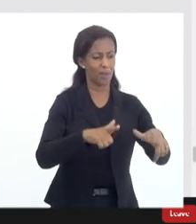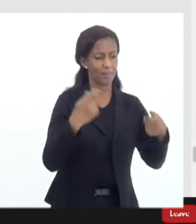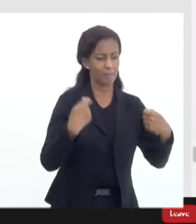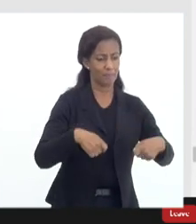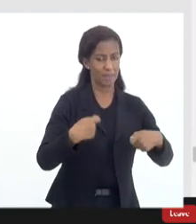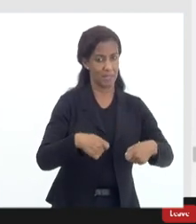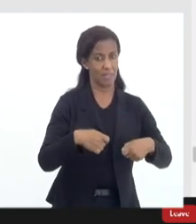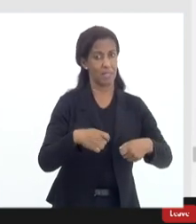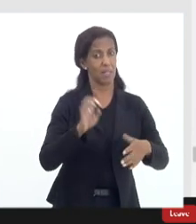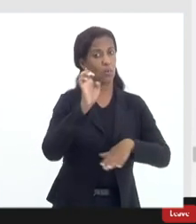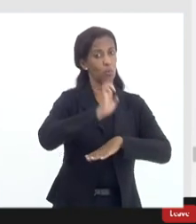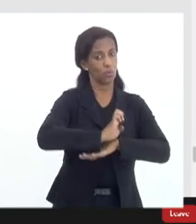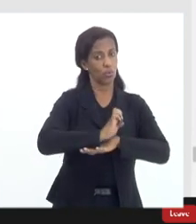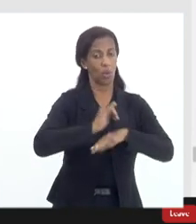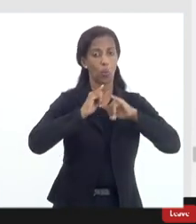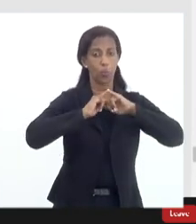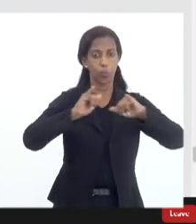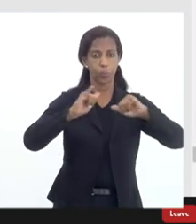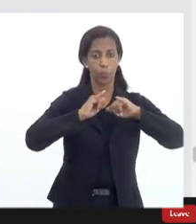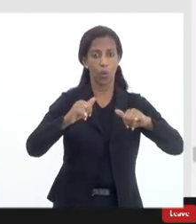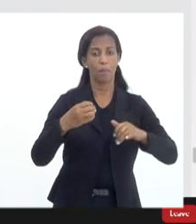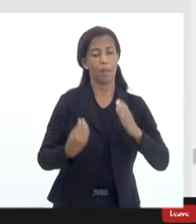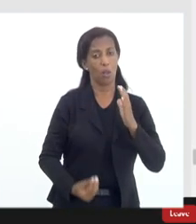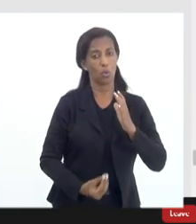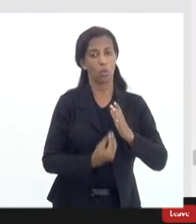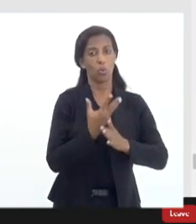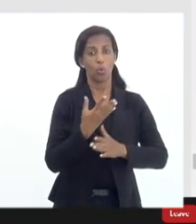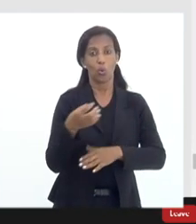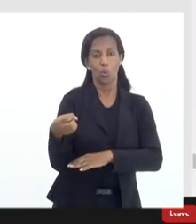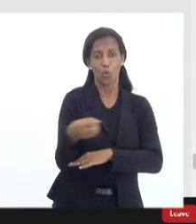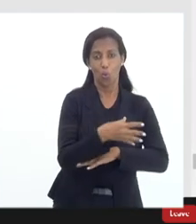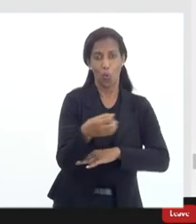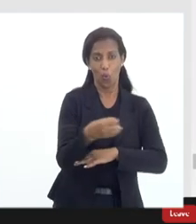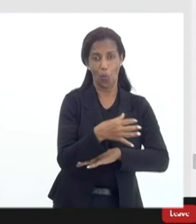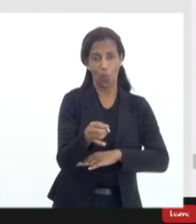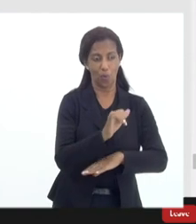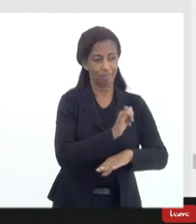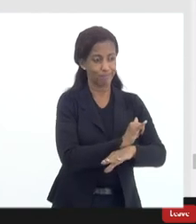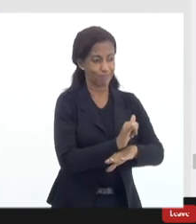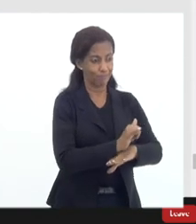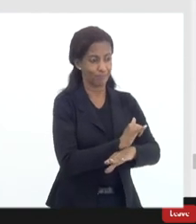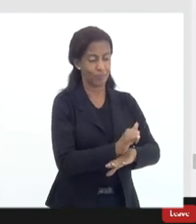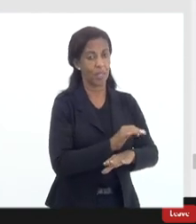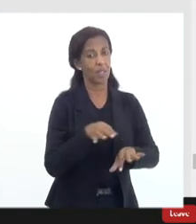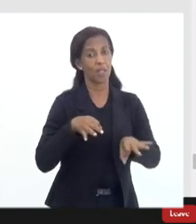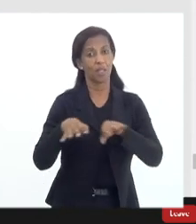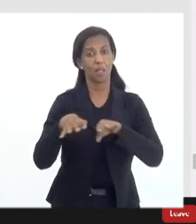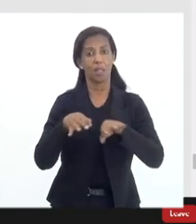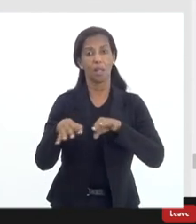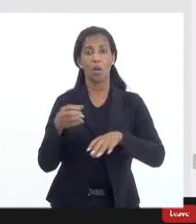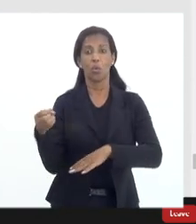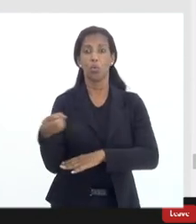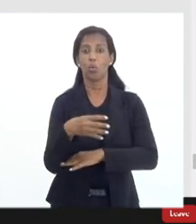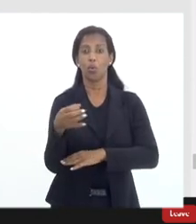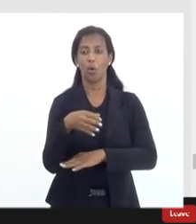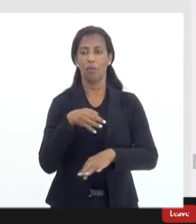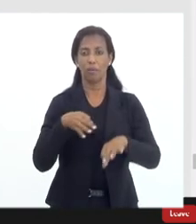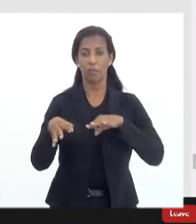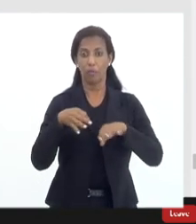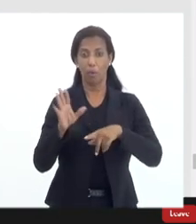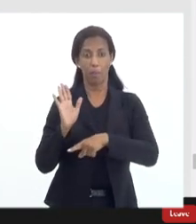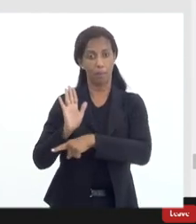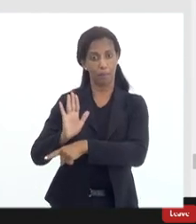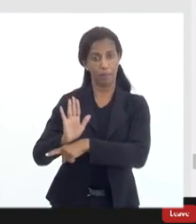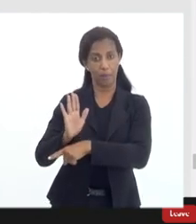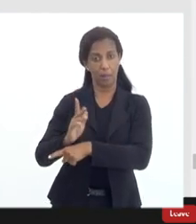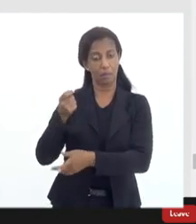estado vinha anunciando que ia construir novas unidades. É importante mostrar como está isso e projetar novas carências em decorrência